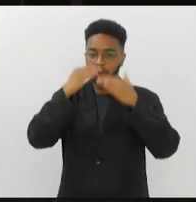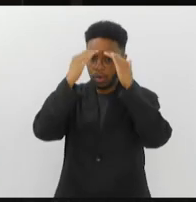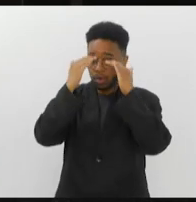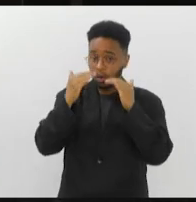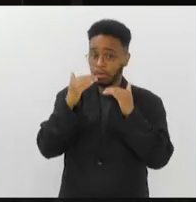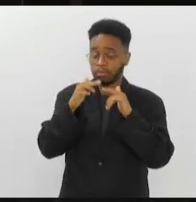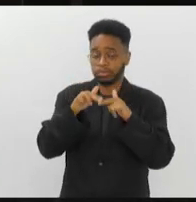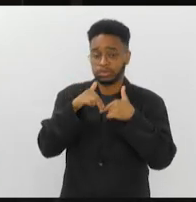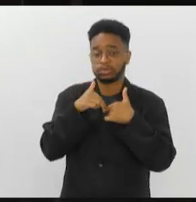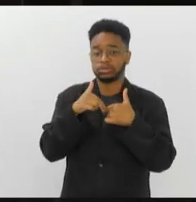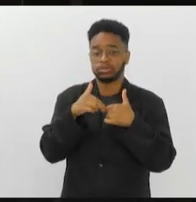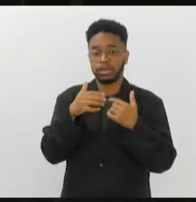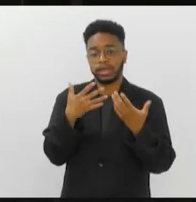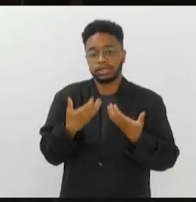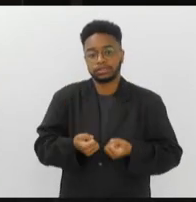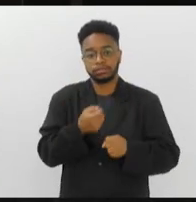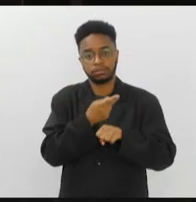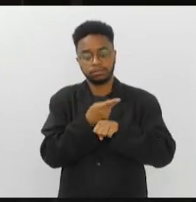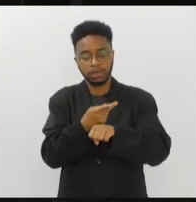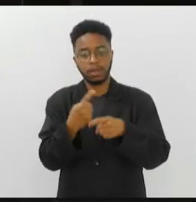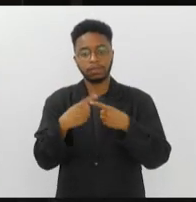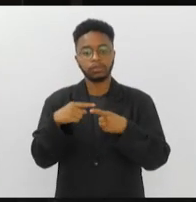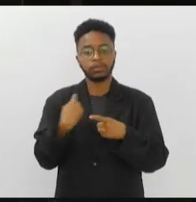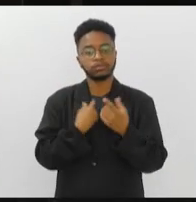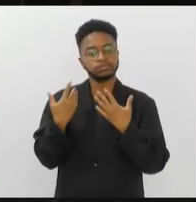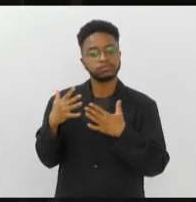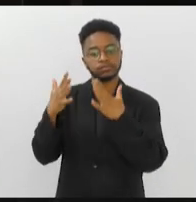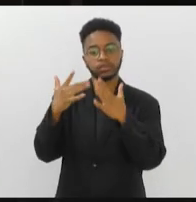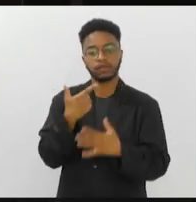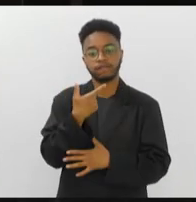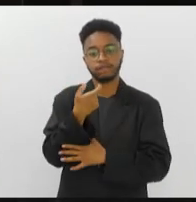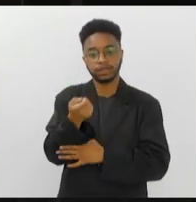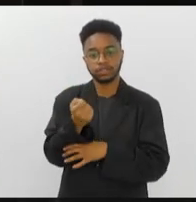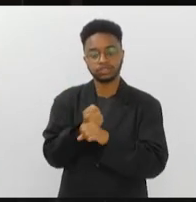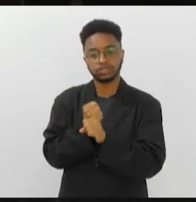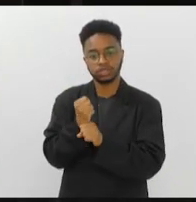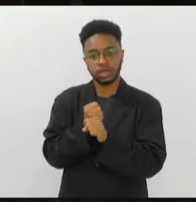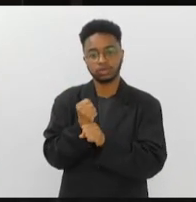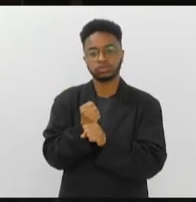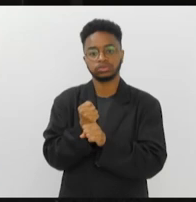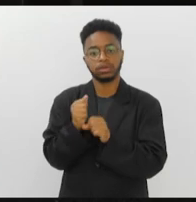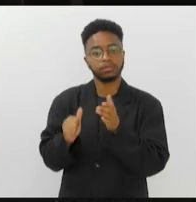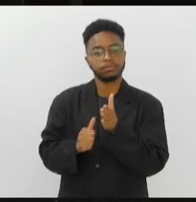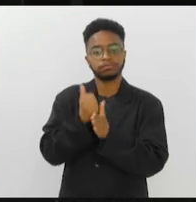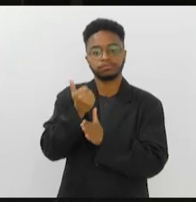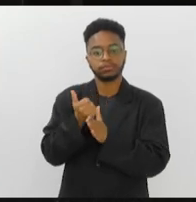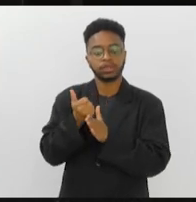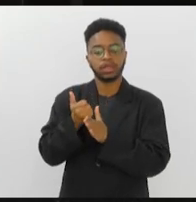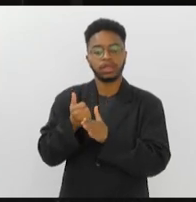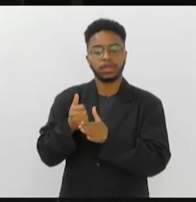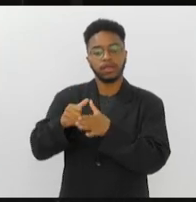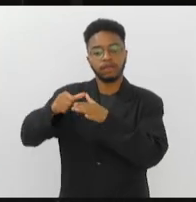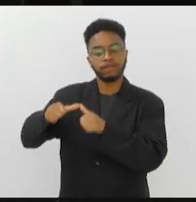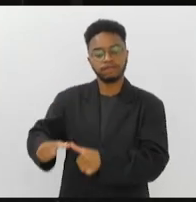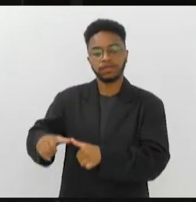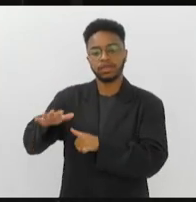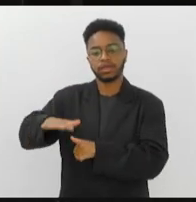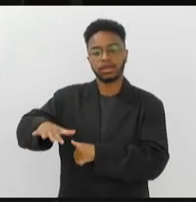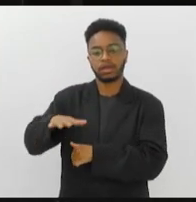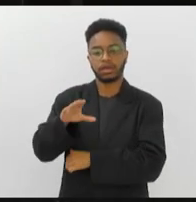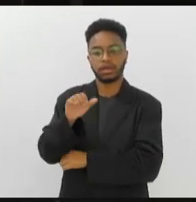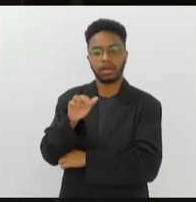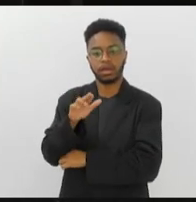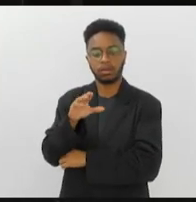que comemoramos 20 anos de implantação da primeira residência terapêutica em Carmo e 20 anos do primeiro centro